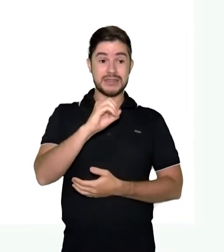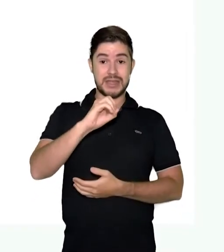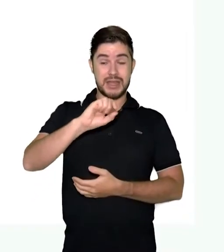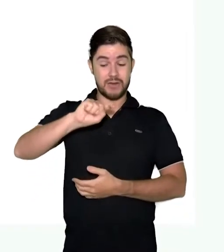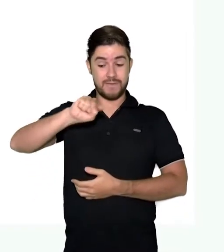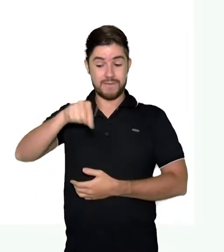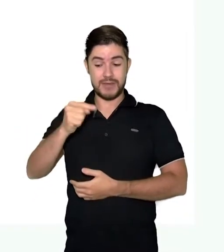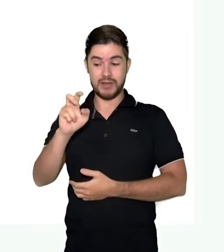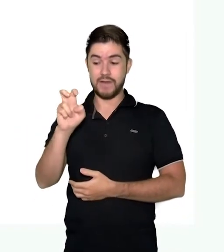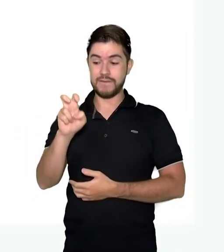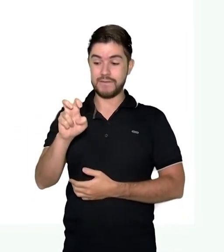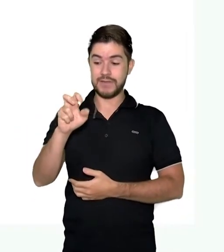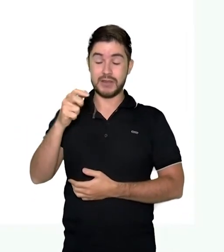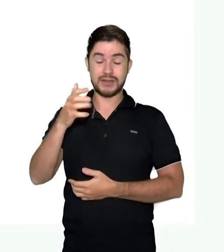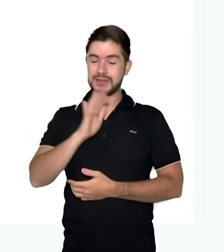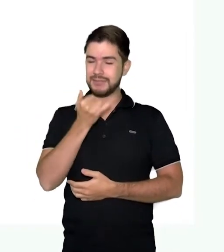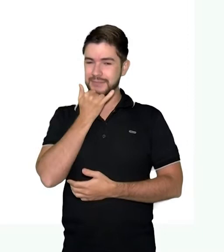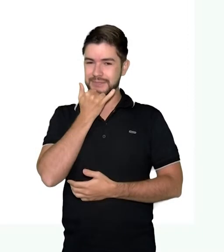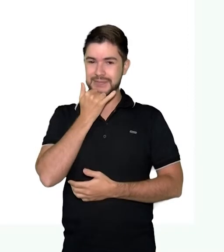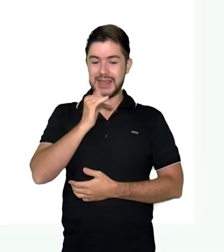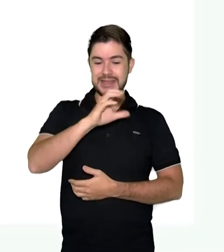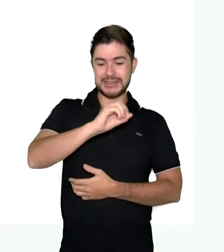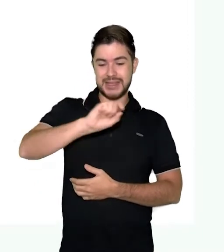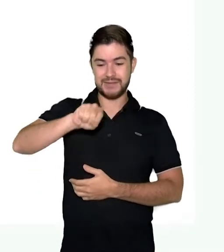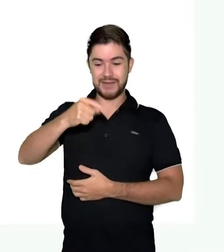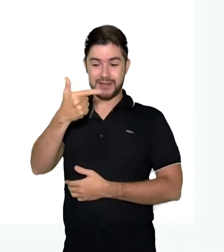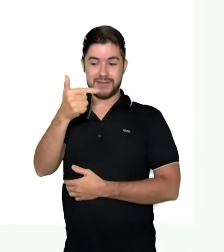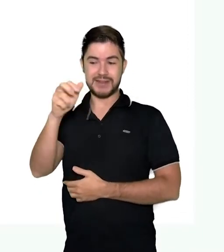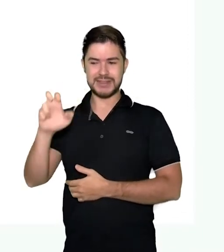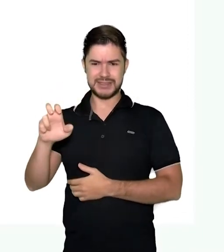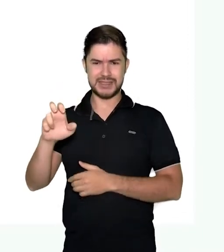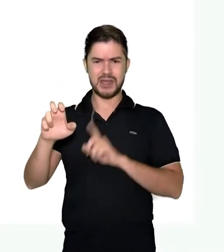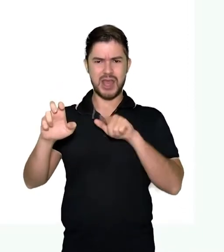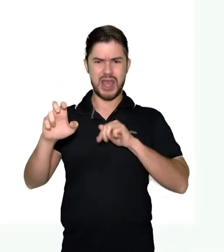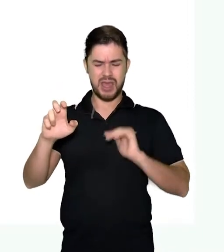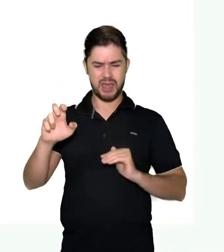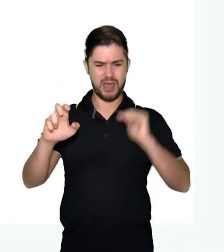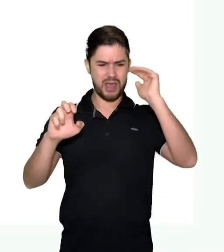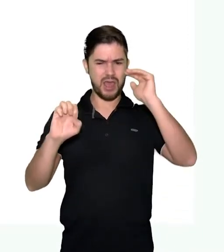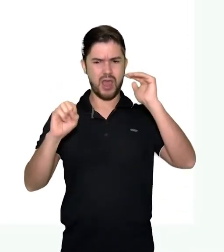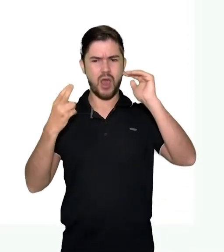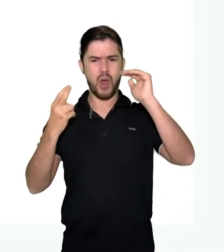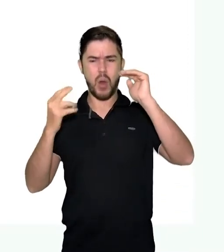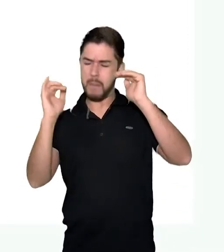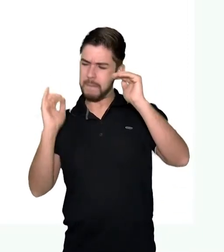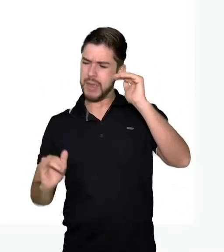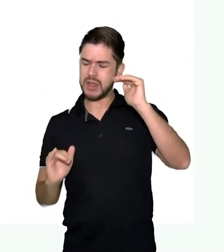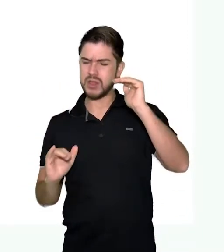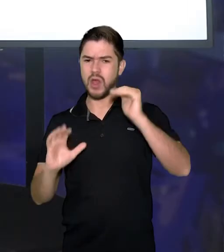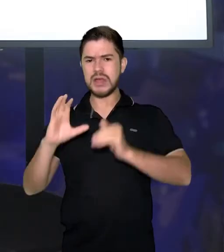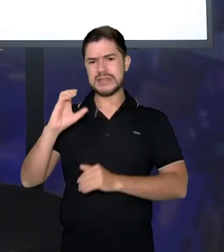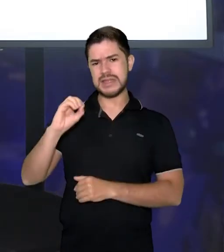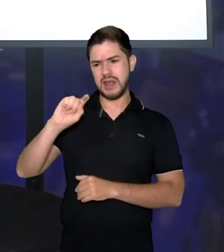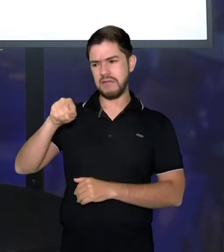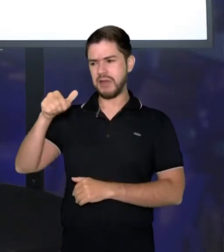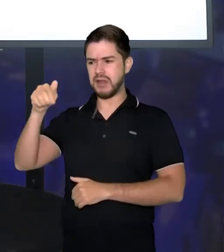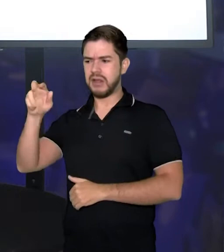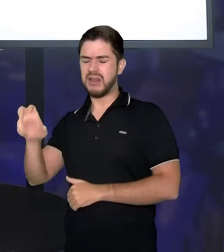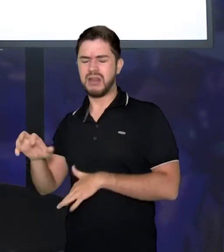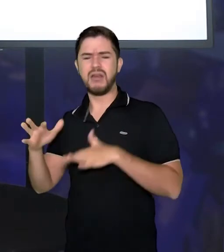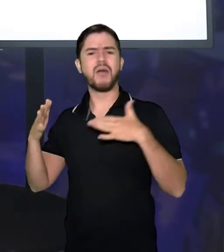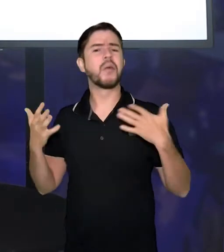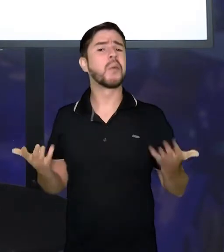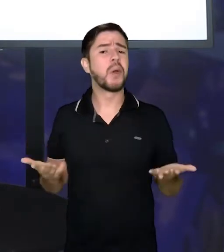0,25 é maior ou menor que 0,75? Ele é menor.